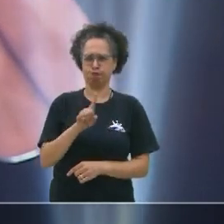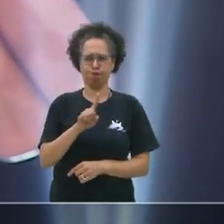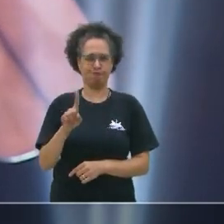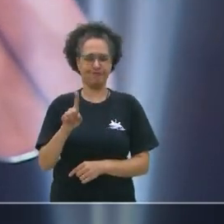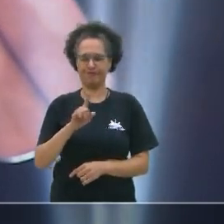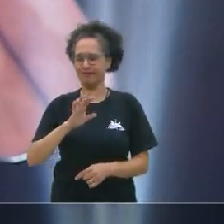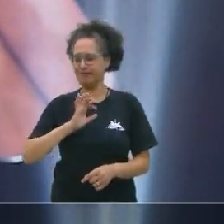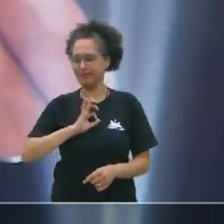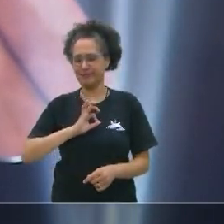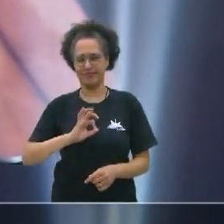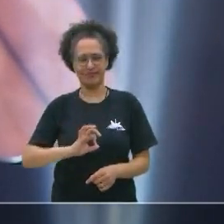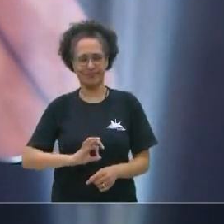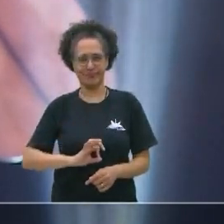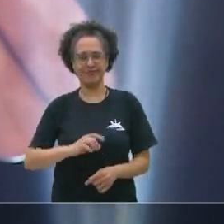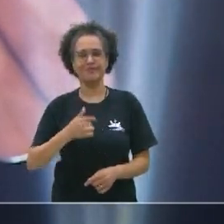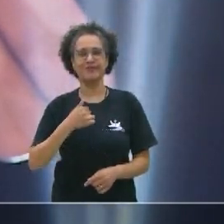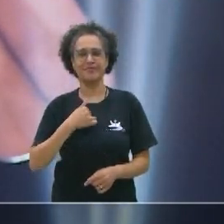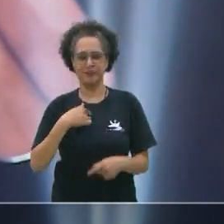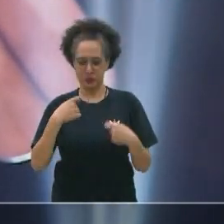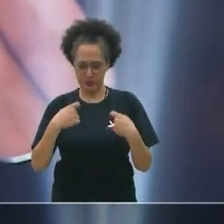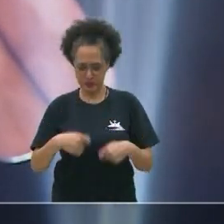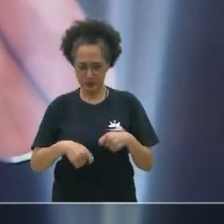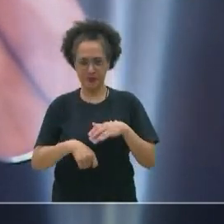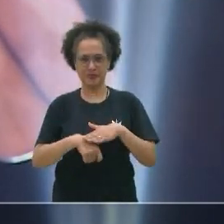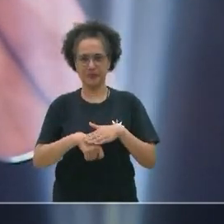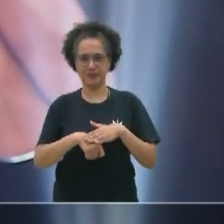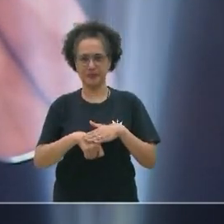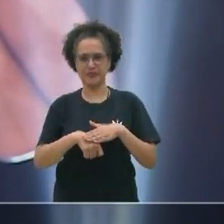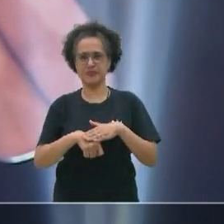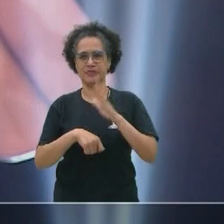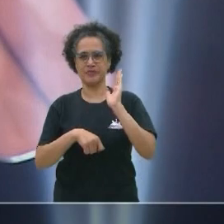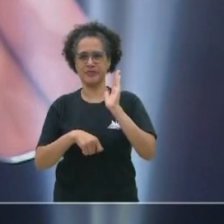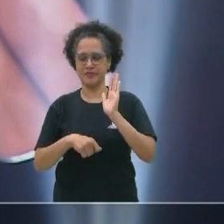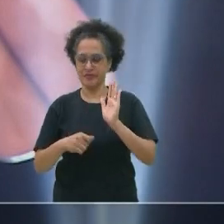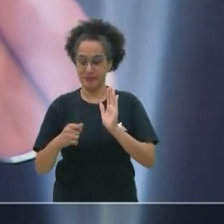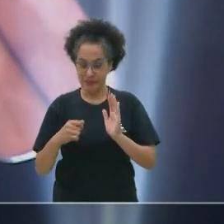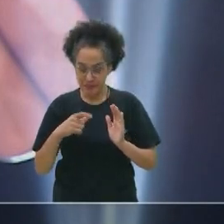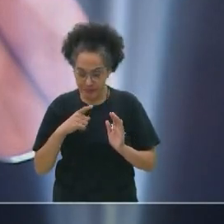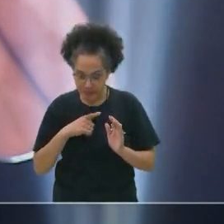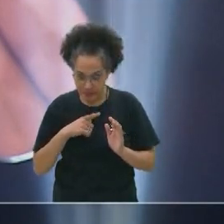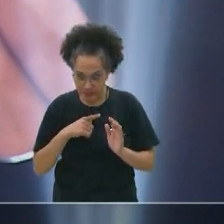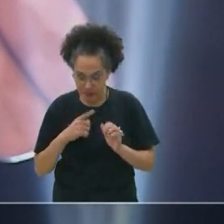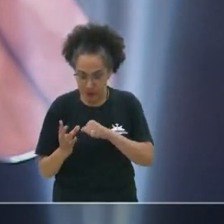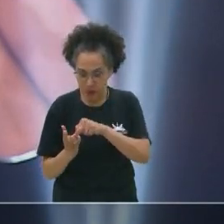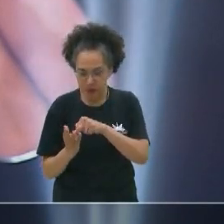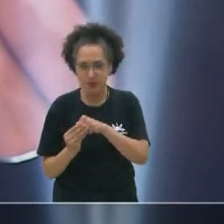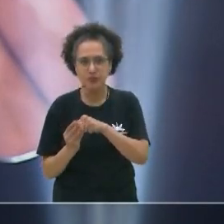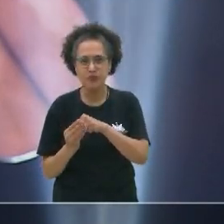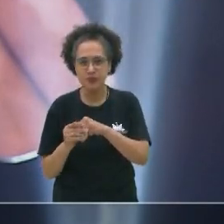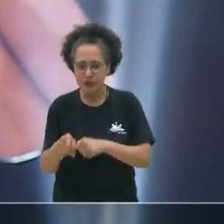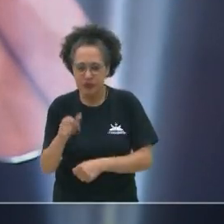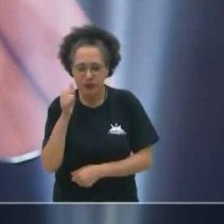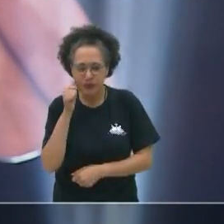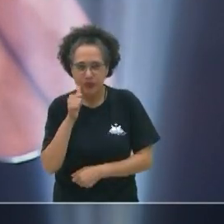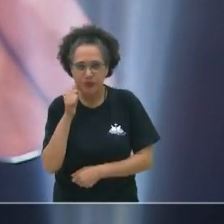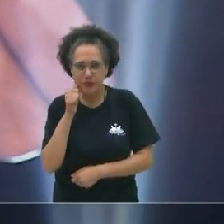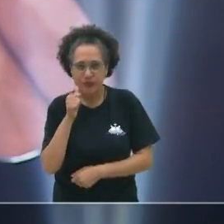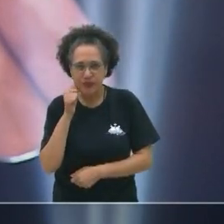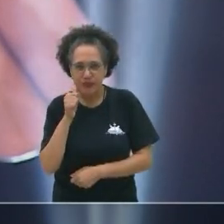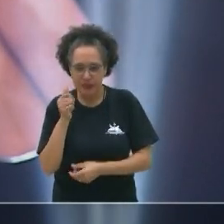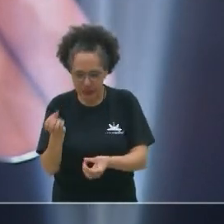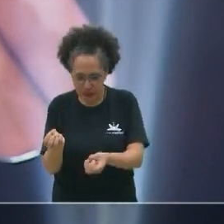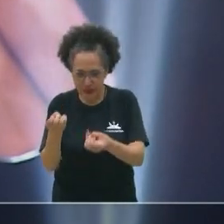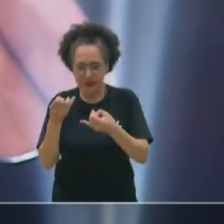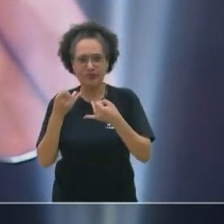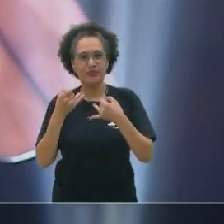foi, mas eu que precisava mais de adquirir o conhecimento que aquela senhorinha me passou.